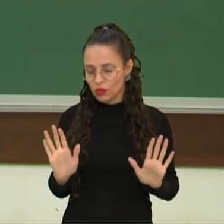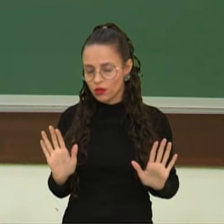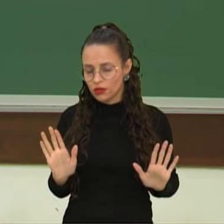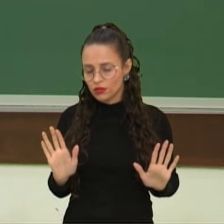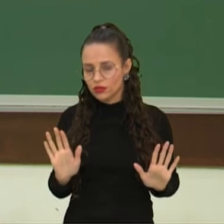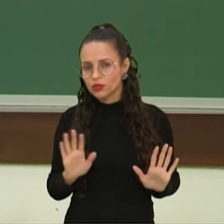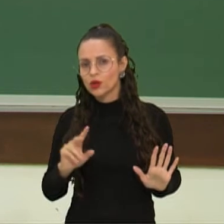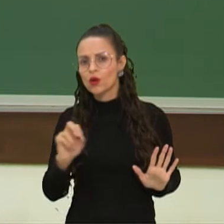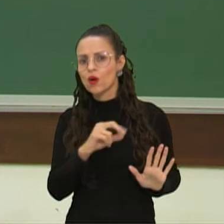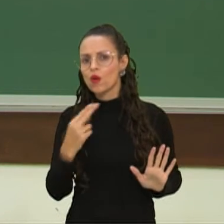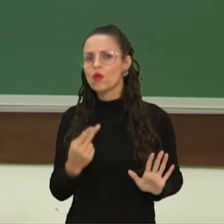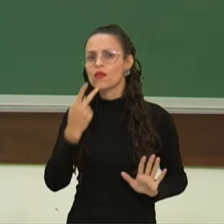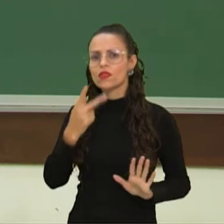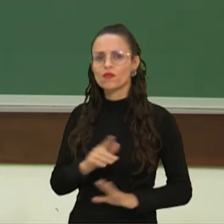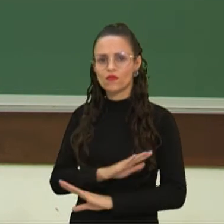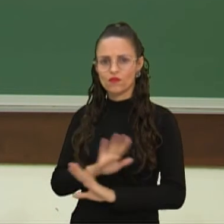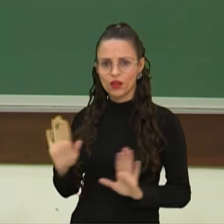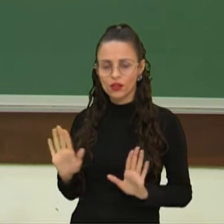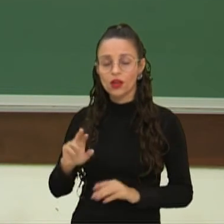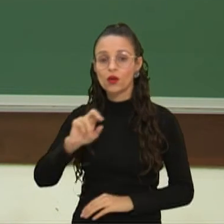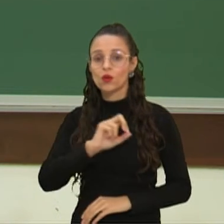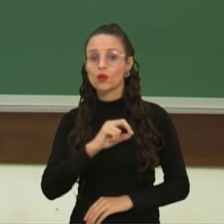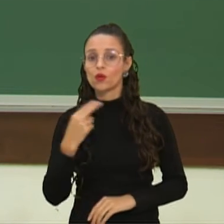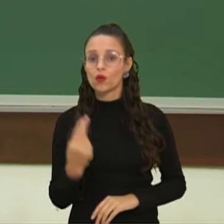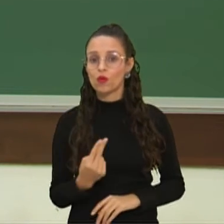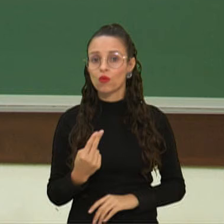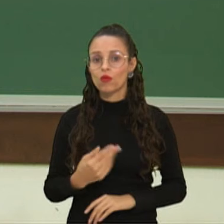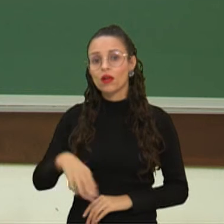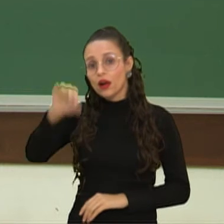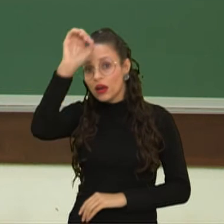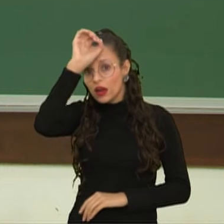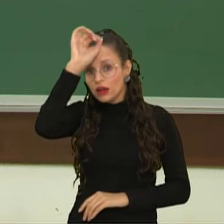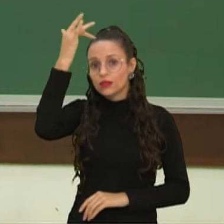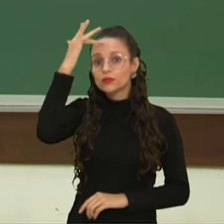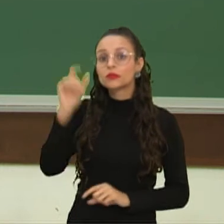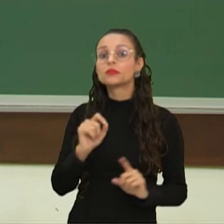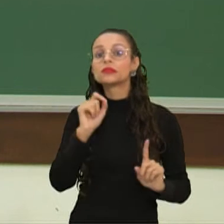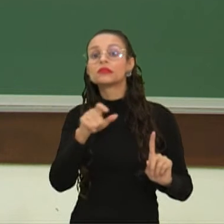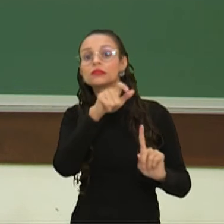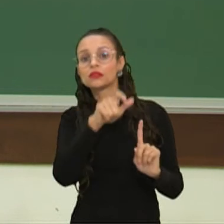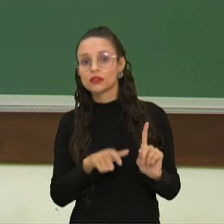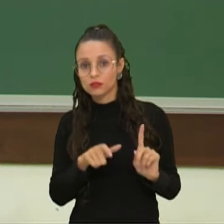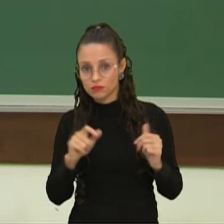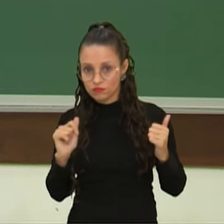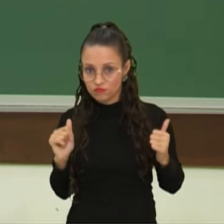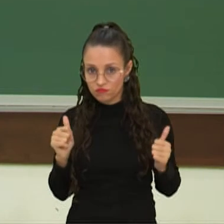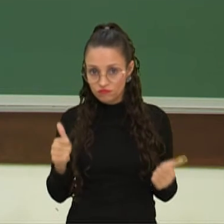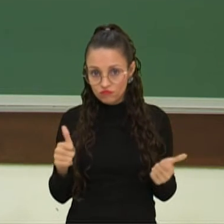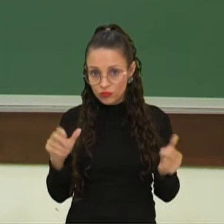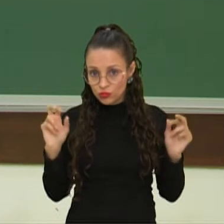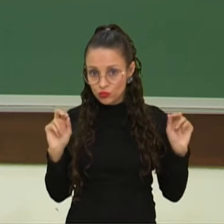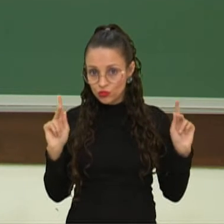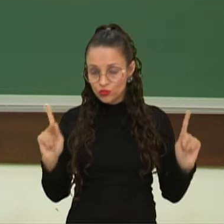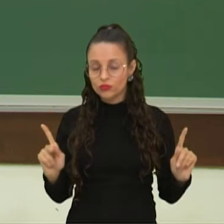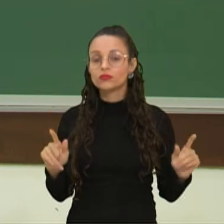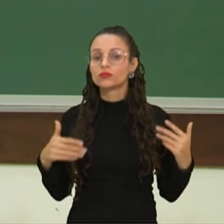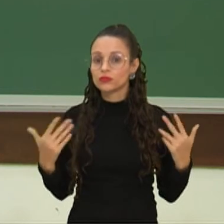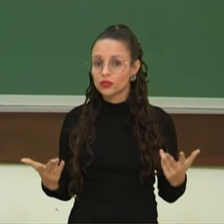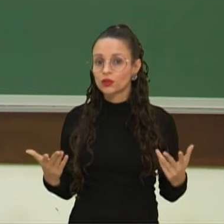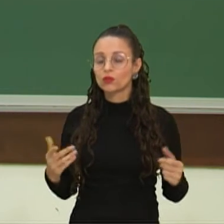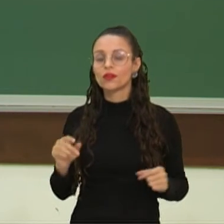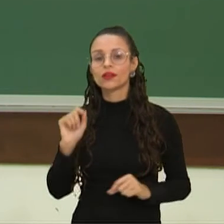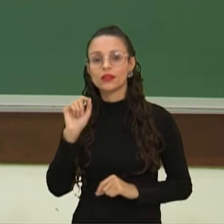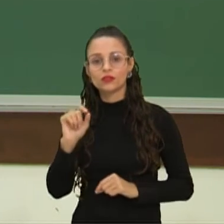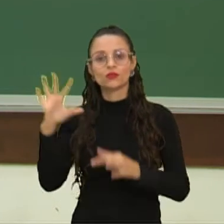simplesmente prefere não mencionar, ou não se sabe quem fez, tá ok? Então, é nesse tipo